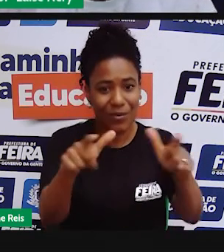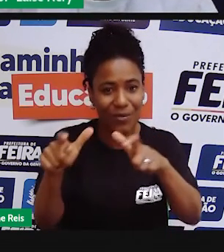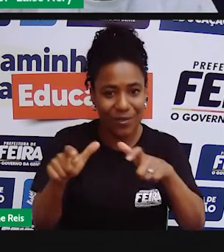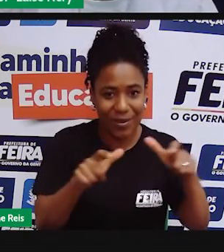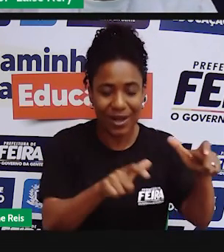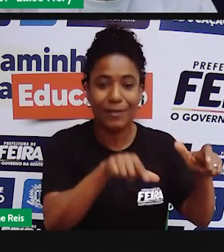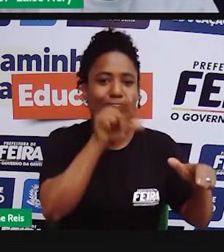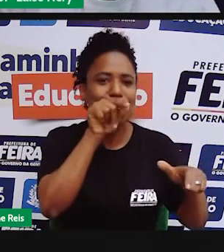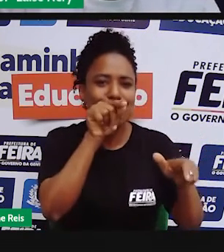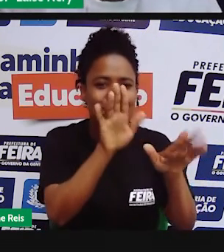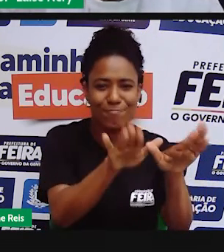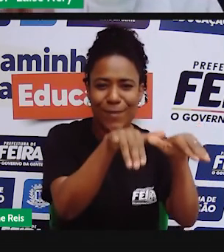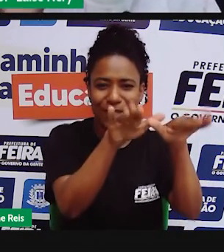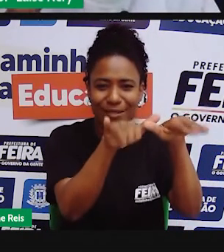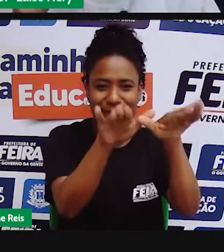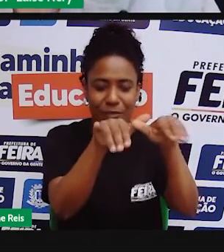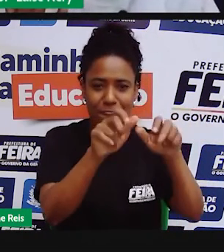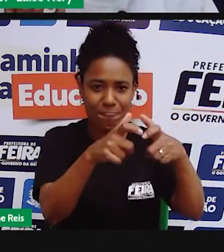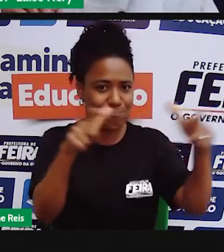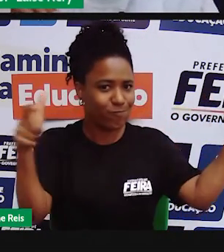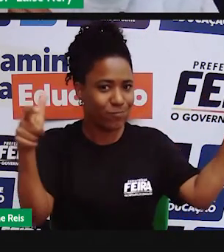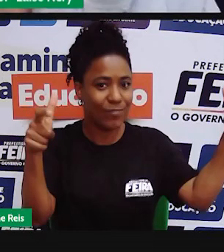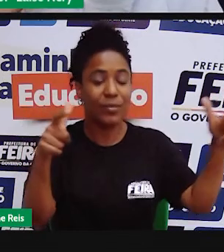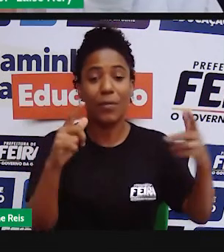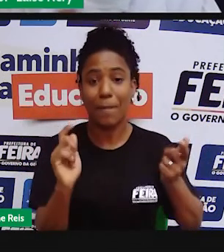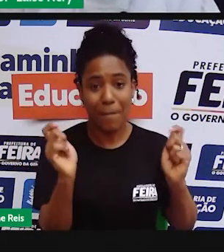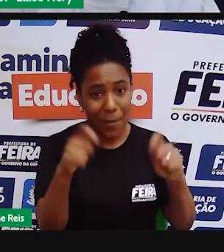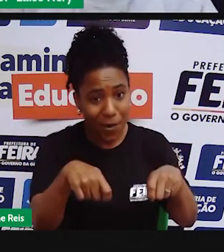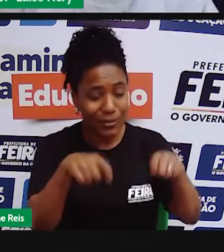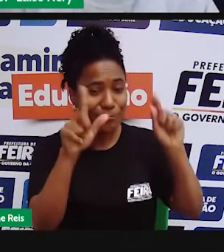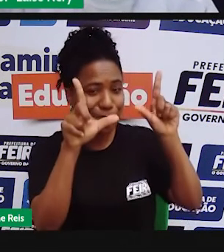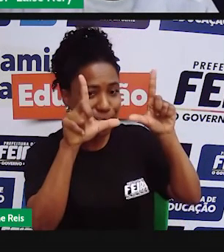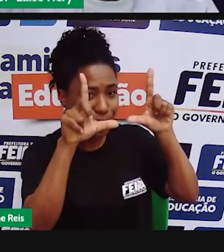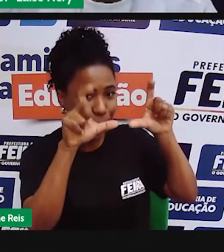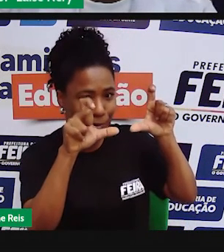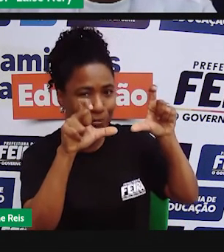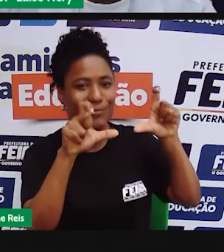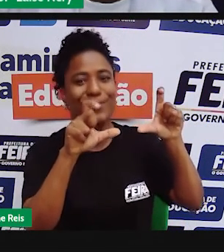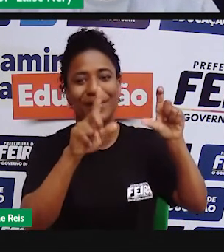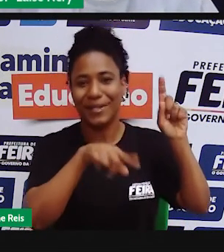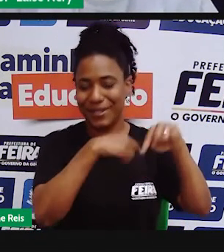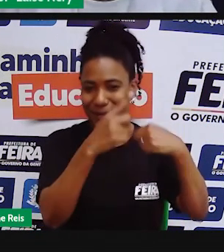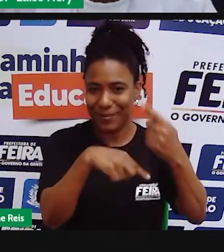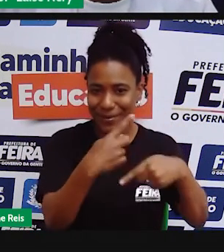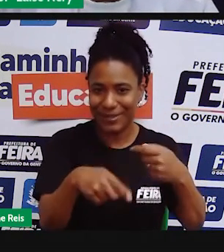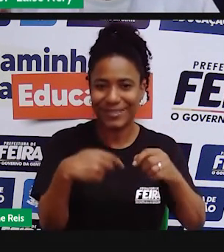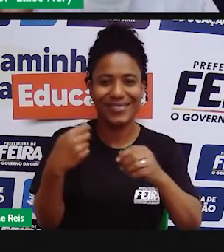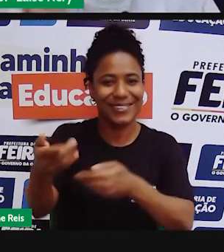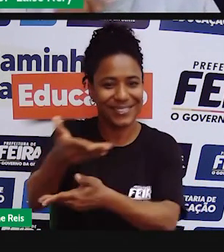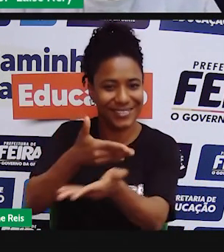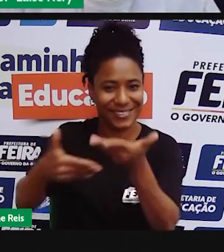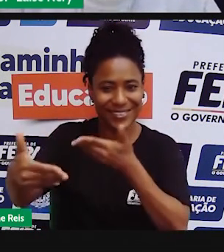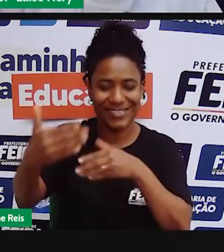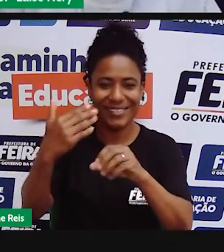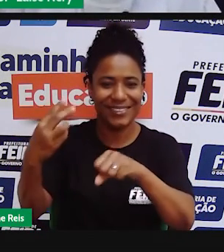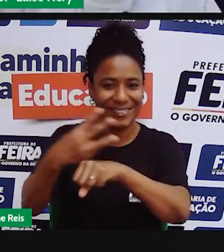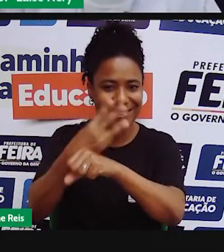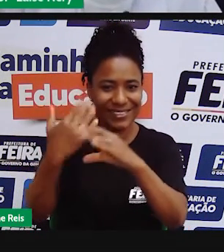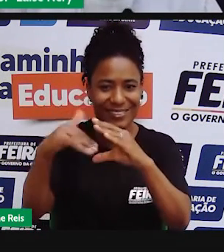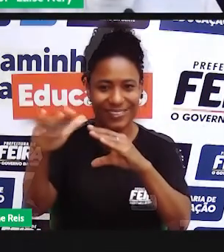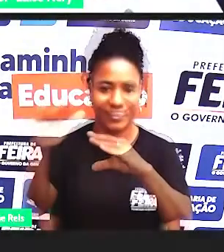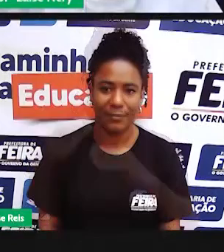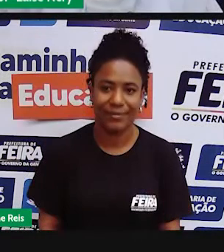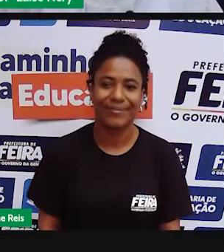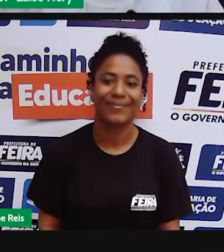em certos bairros. Então, você vai fotografar e vai socializar aí nos seus grupos com seus colegas da sua escola,